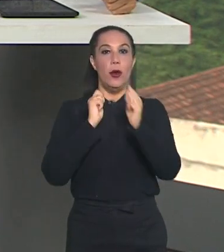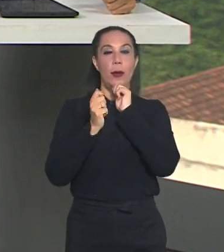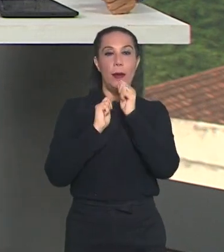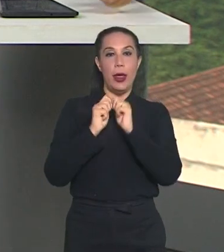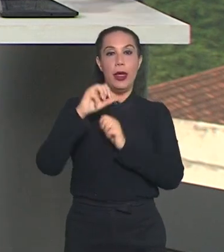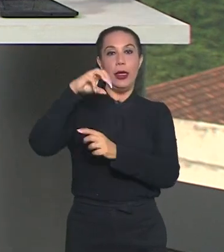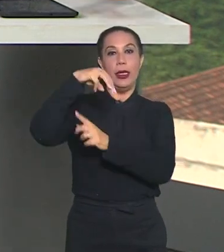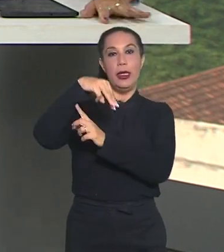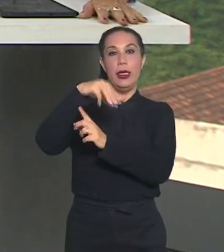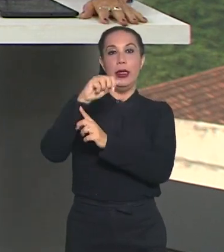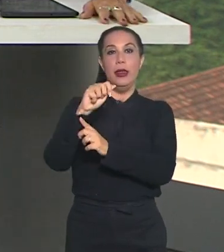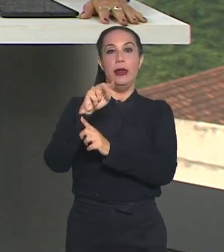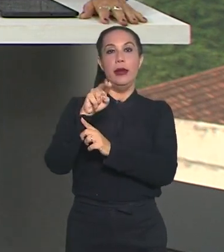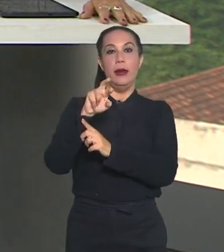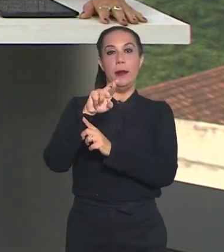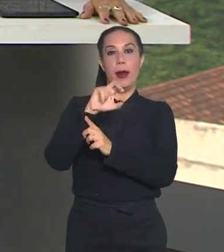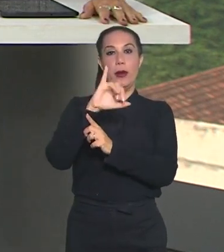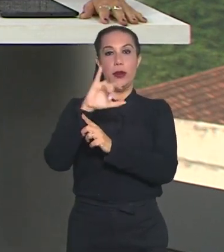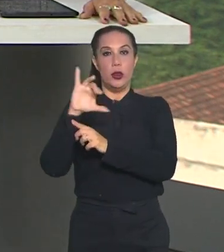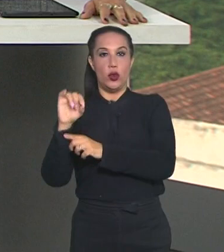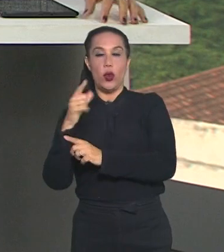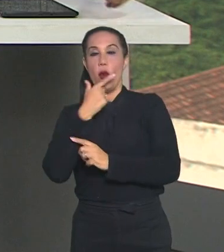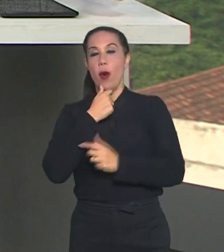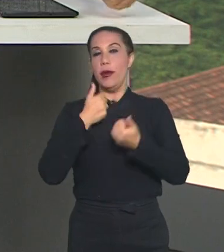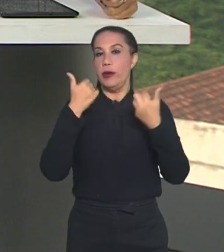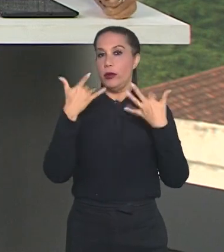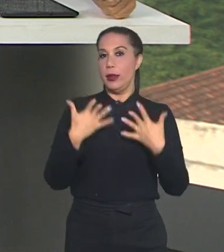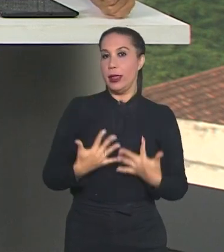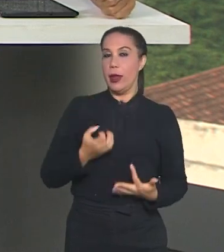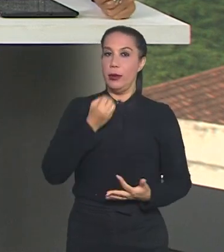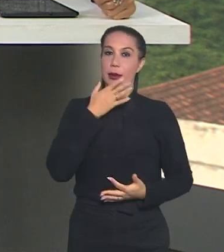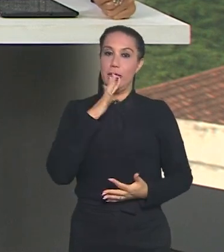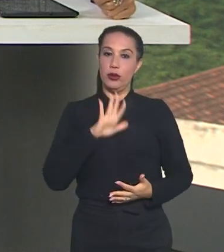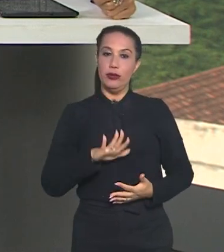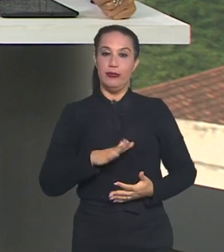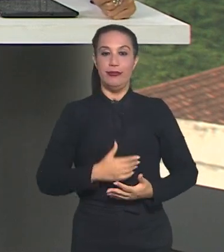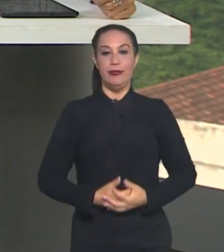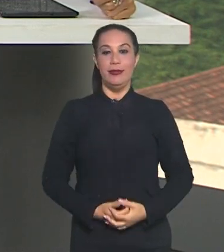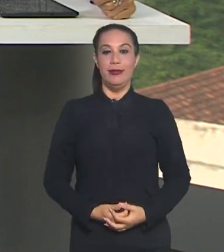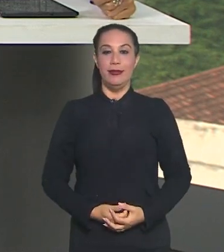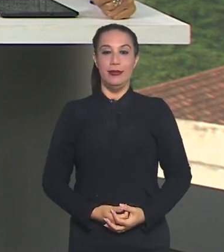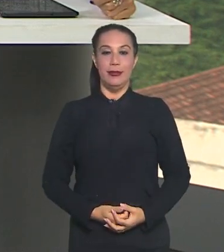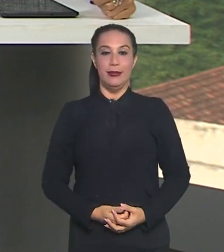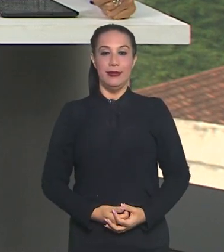ao vivo é o repórter Maurício de Almeida. Boa tarde, Maurício.